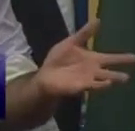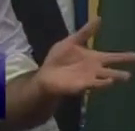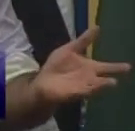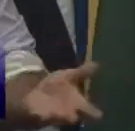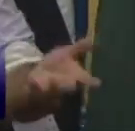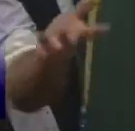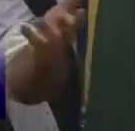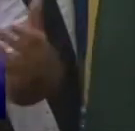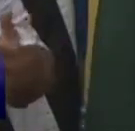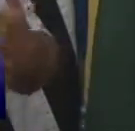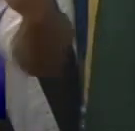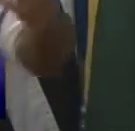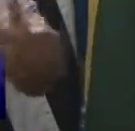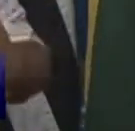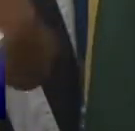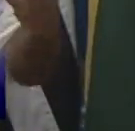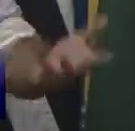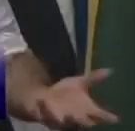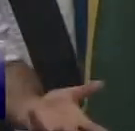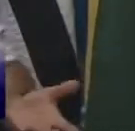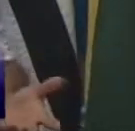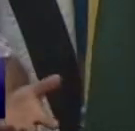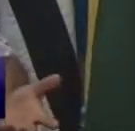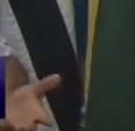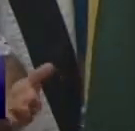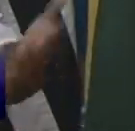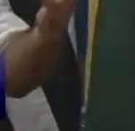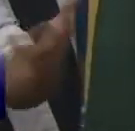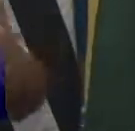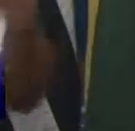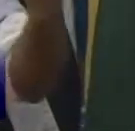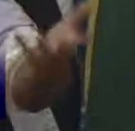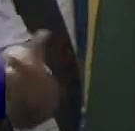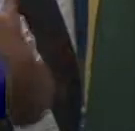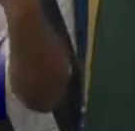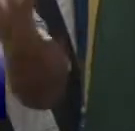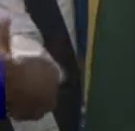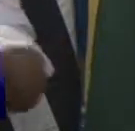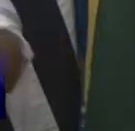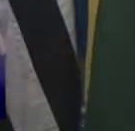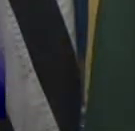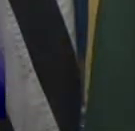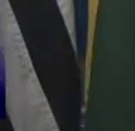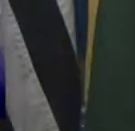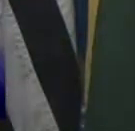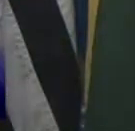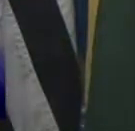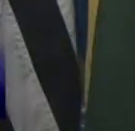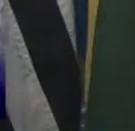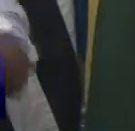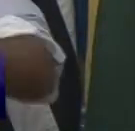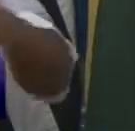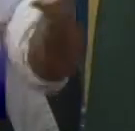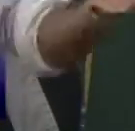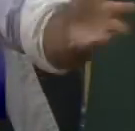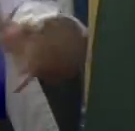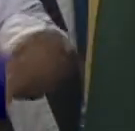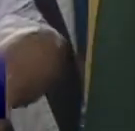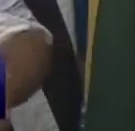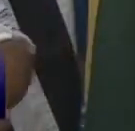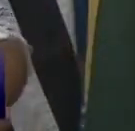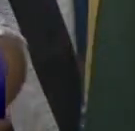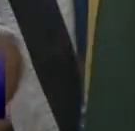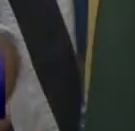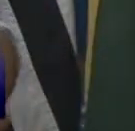espaço. De sábado tem 20, 25 pessoas praticando, de domingo 20, 25 pessoas, entre jovens,